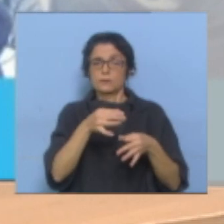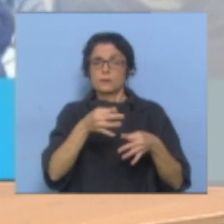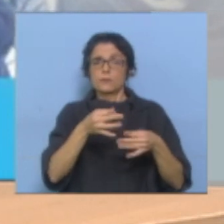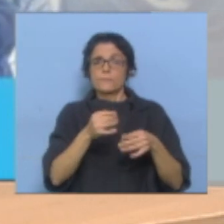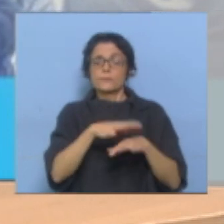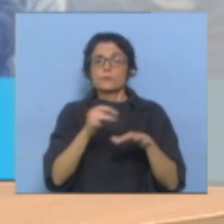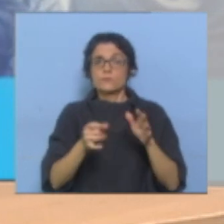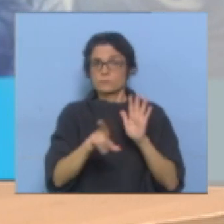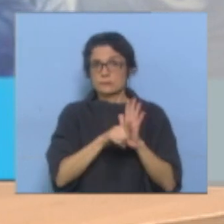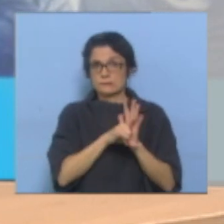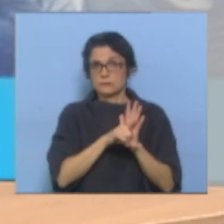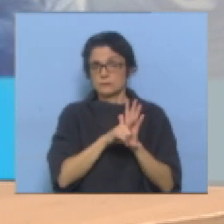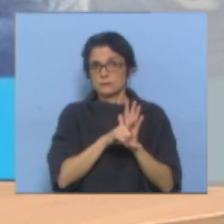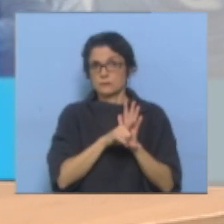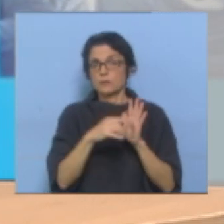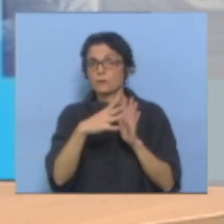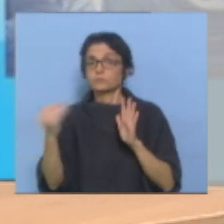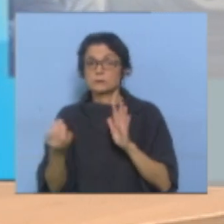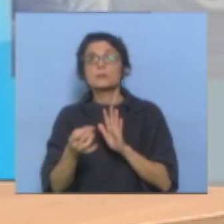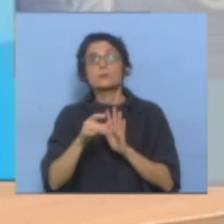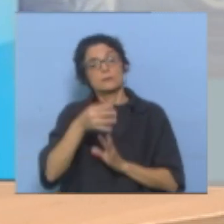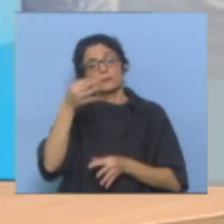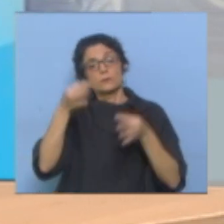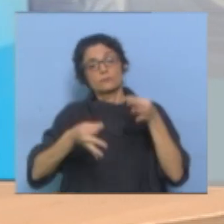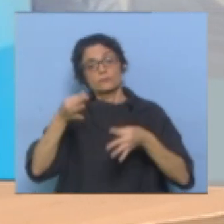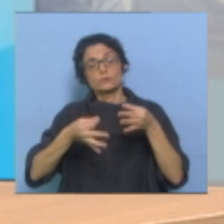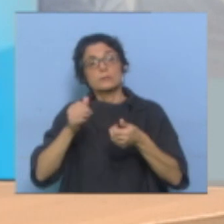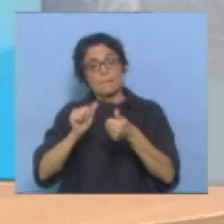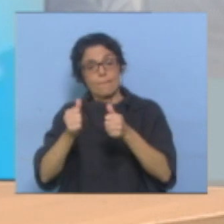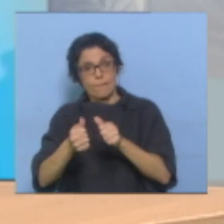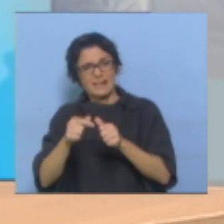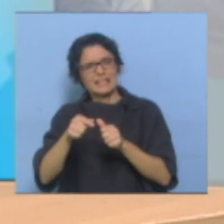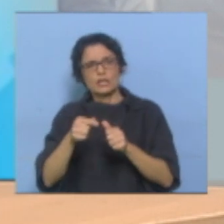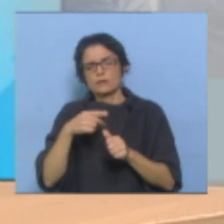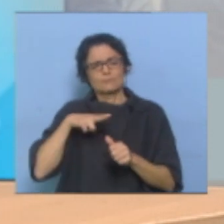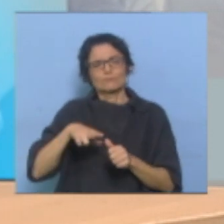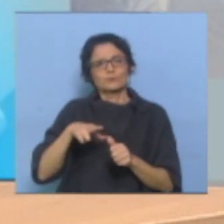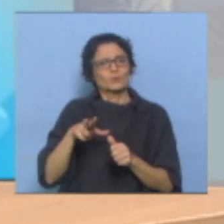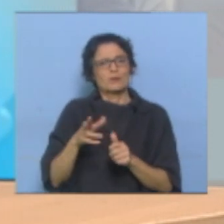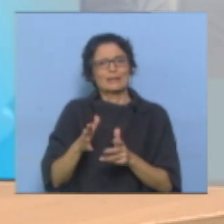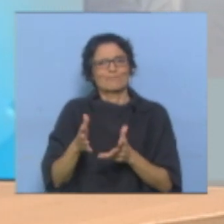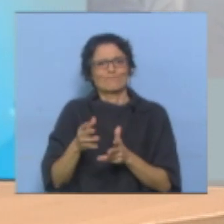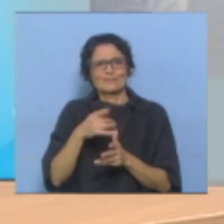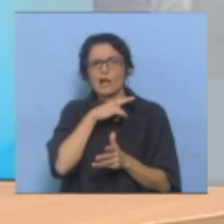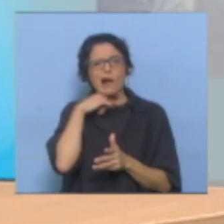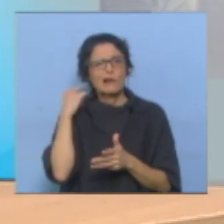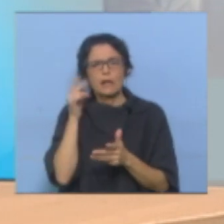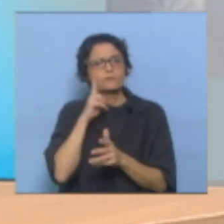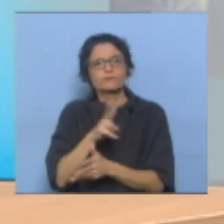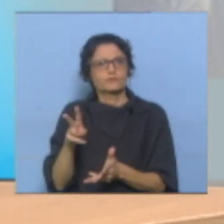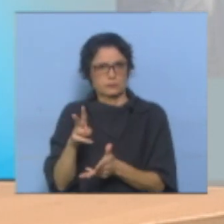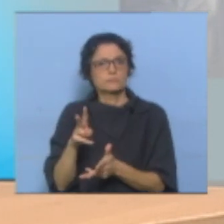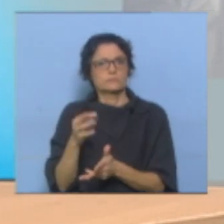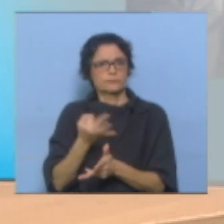modelos de justiça restaurativa, e verifica-se que em Portugal está a ser muito pouco usado, embora haja uma associação que o